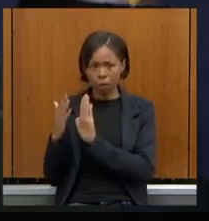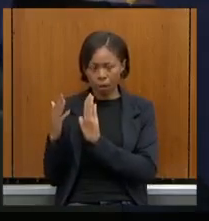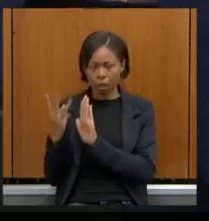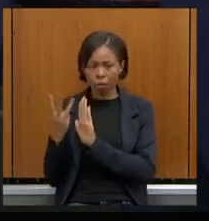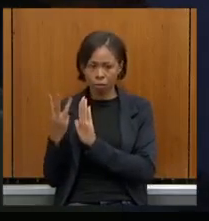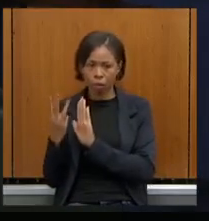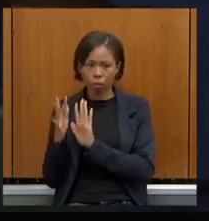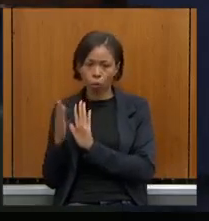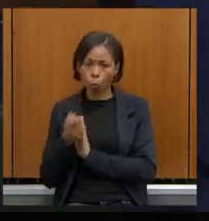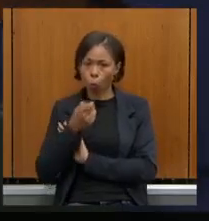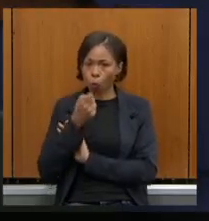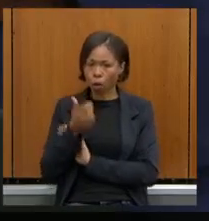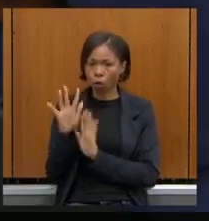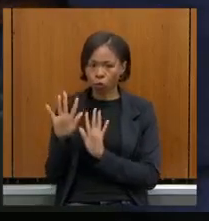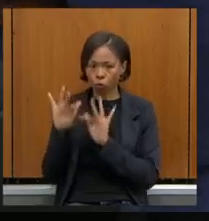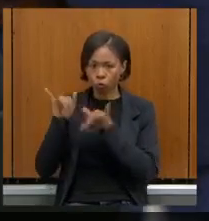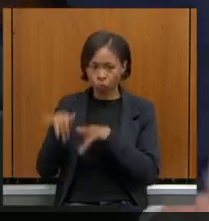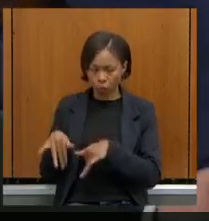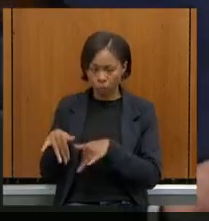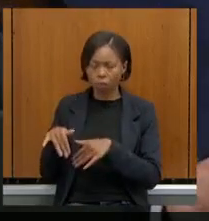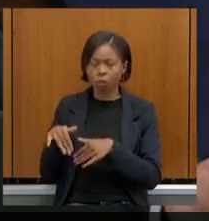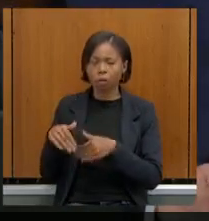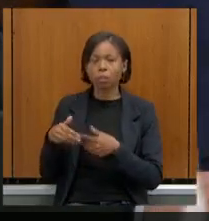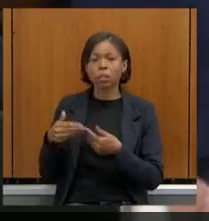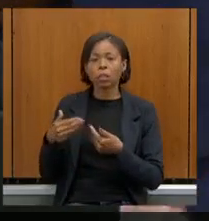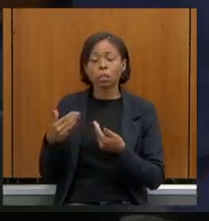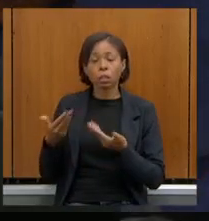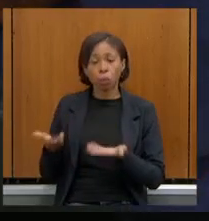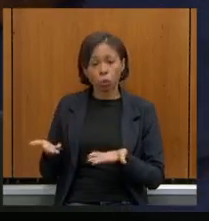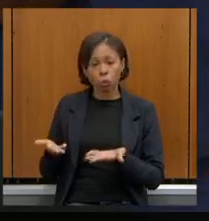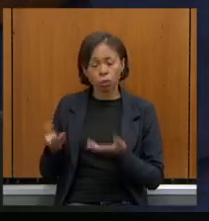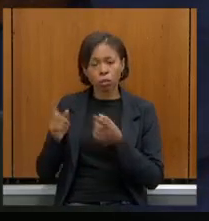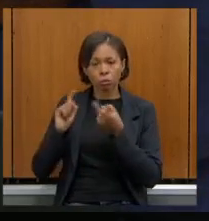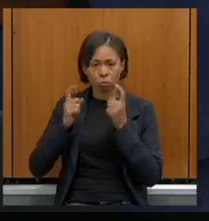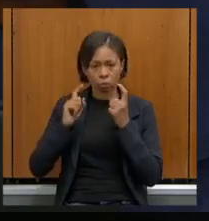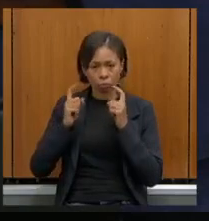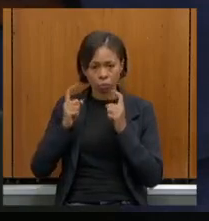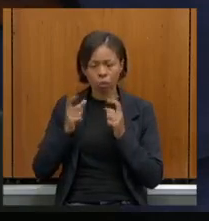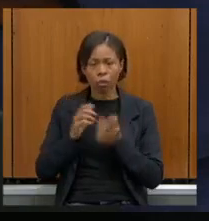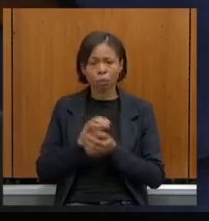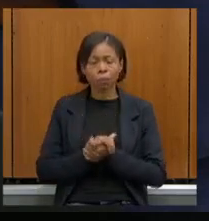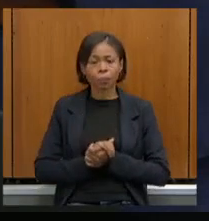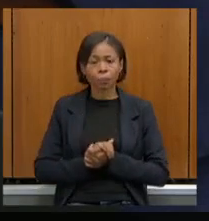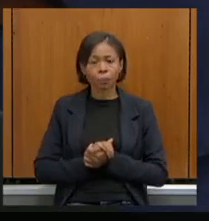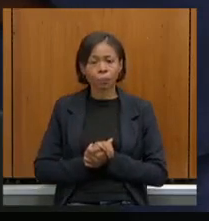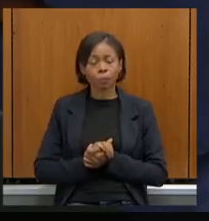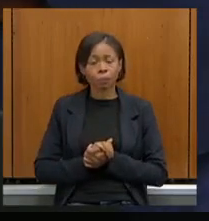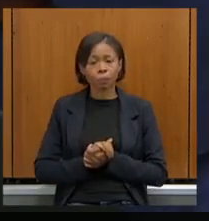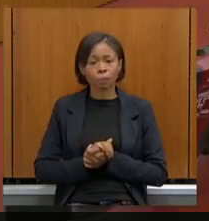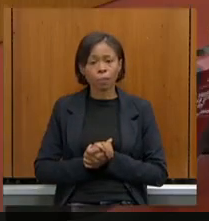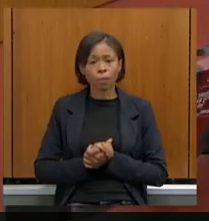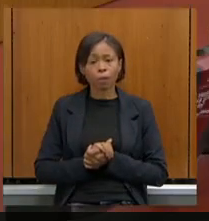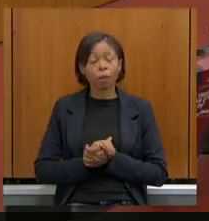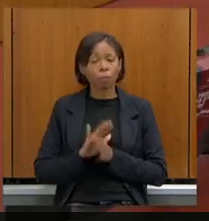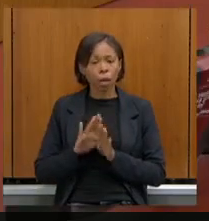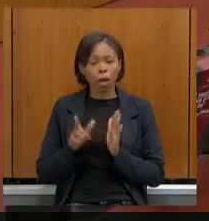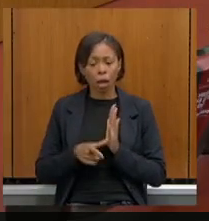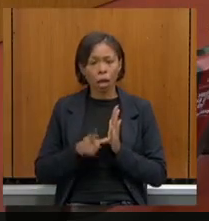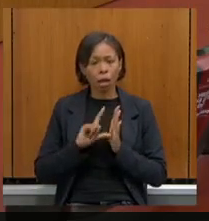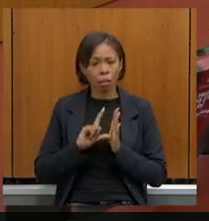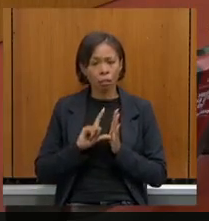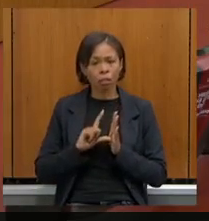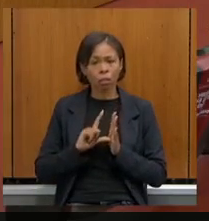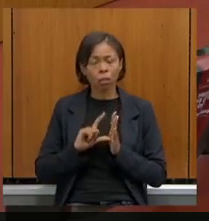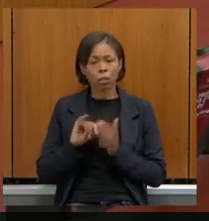os finalmente desta reunião conjunta eu quero aqui ressaltar secretário